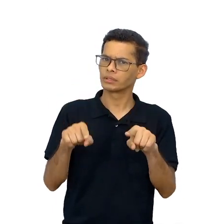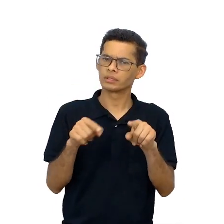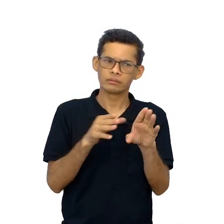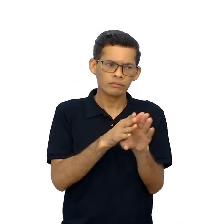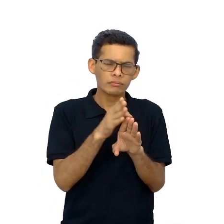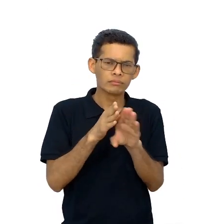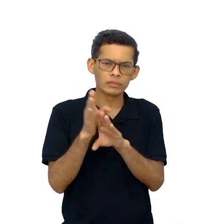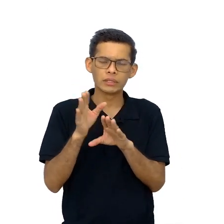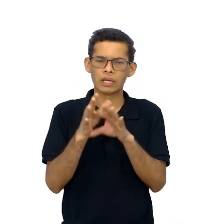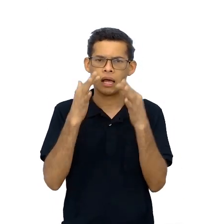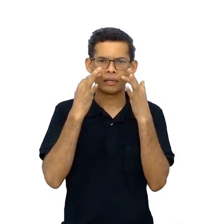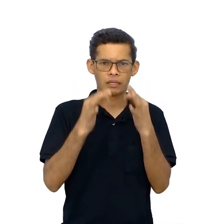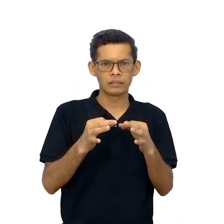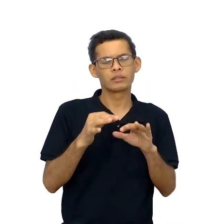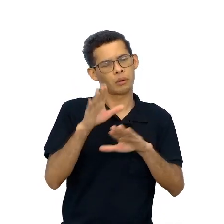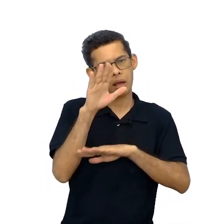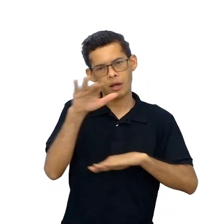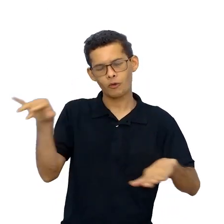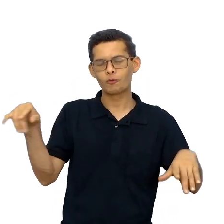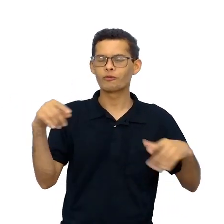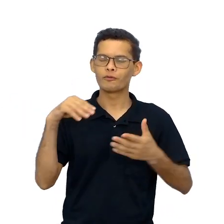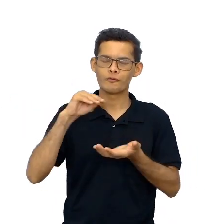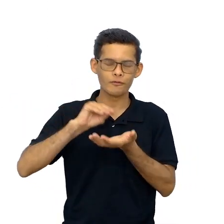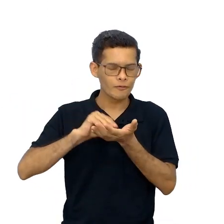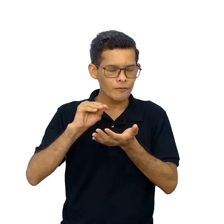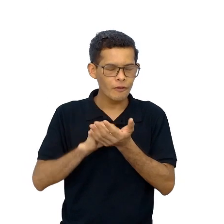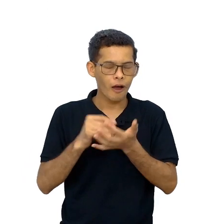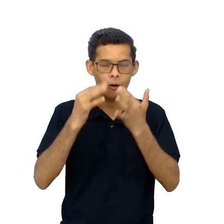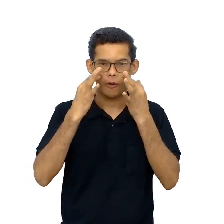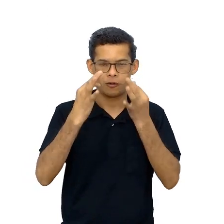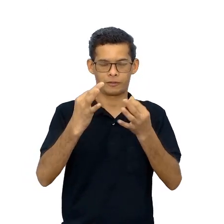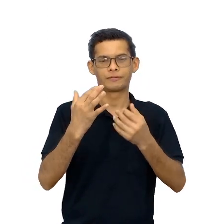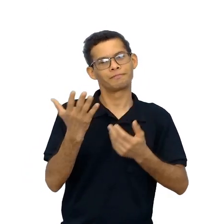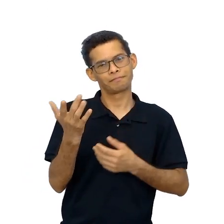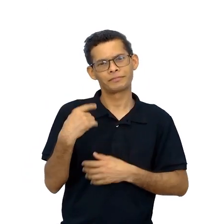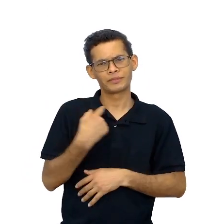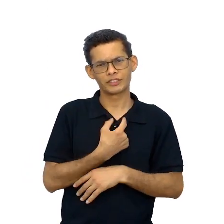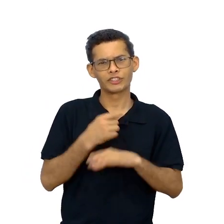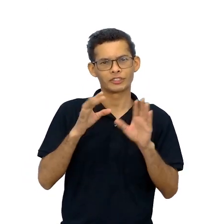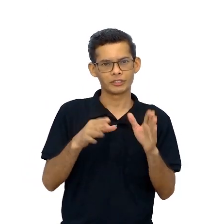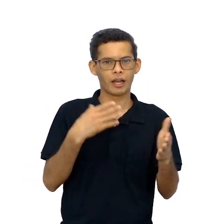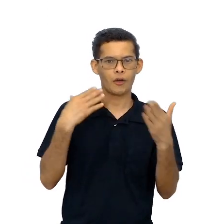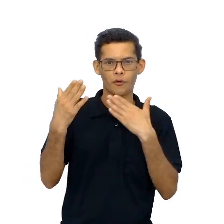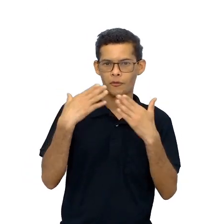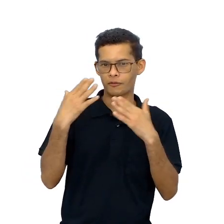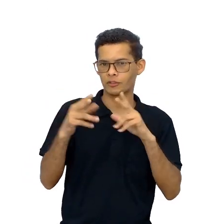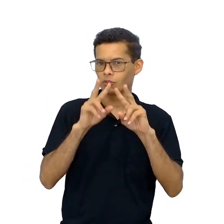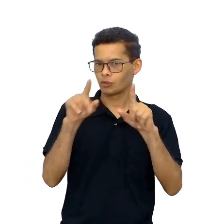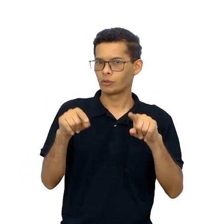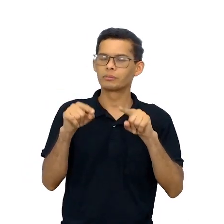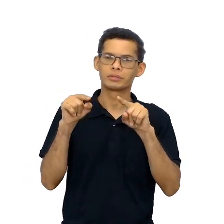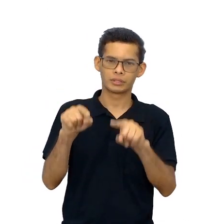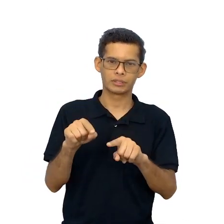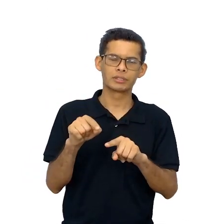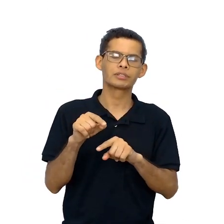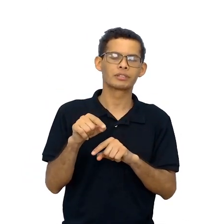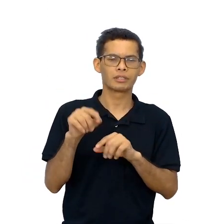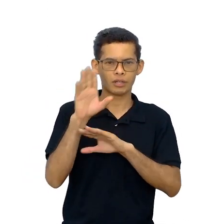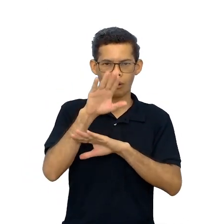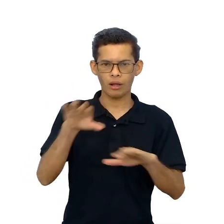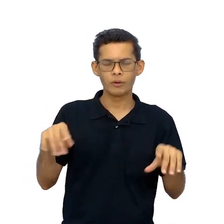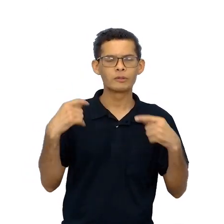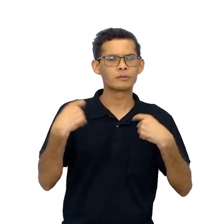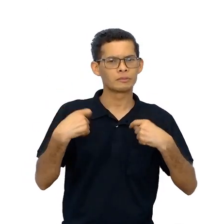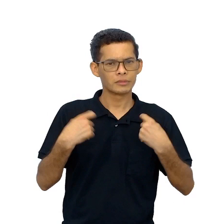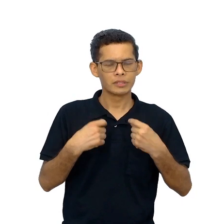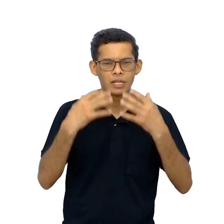meninos têm falta de atenção. Vocês lembram que nós conversamos bastante, né, dessa atenção que os estudantes precisam ter, de